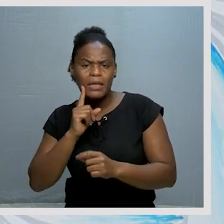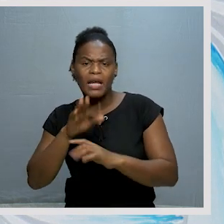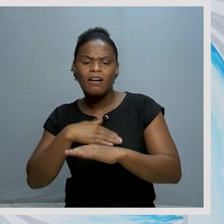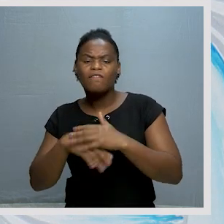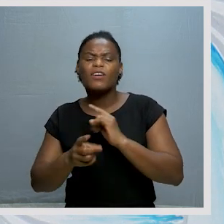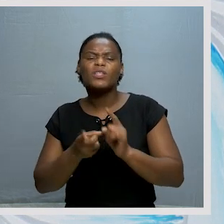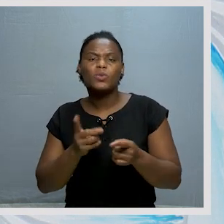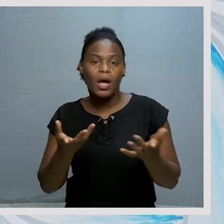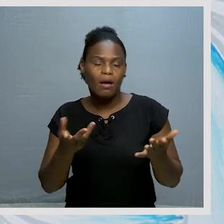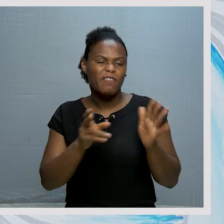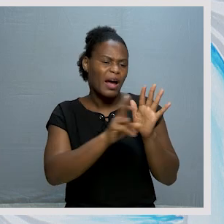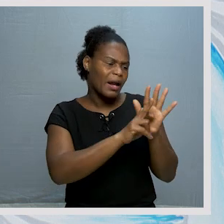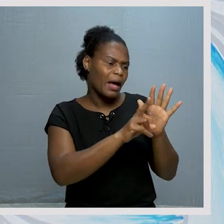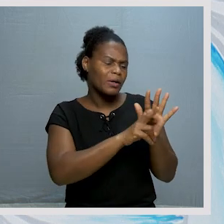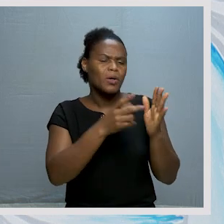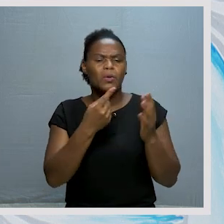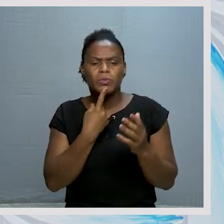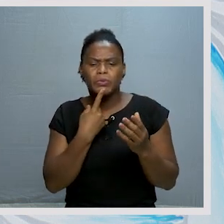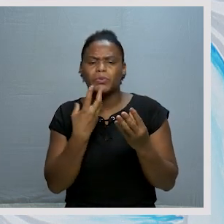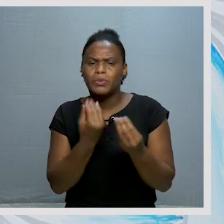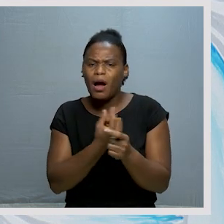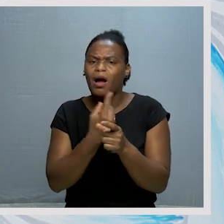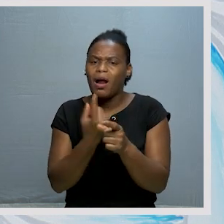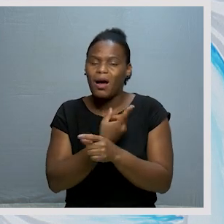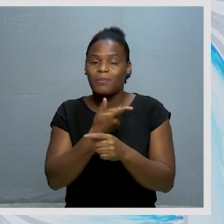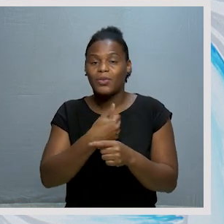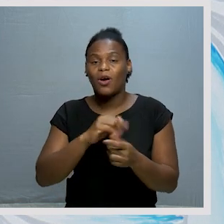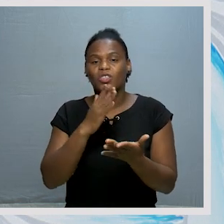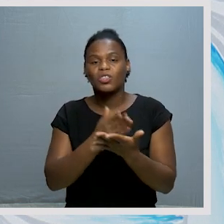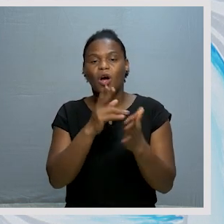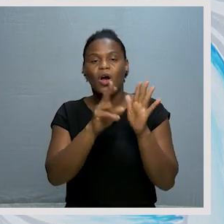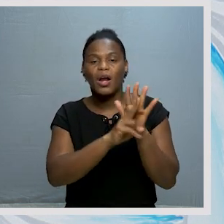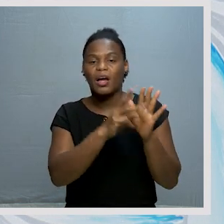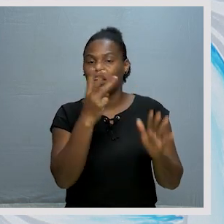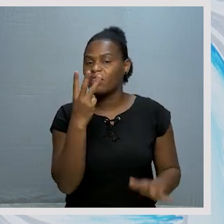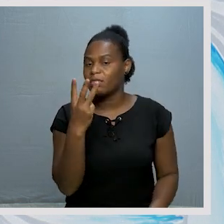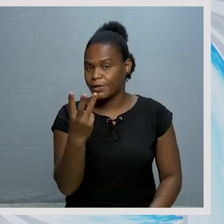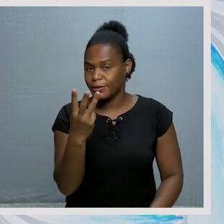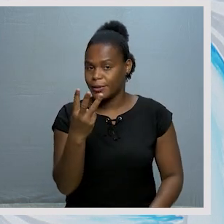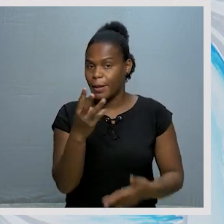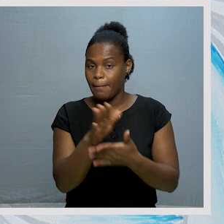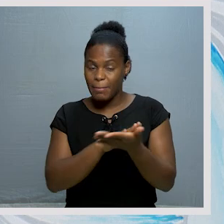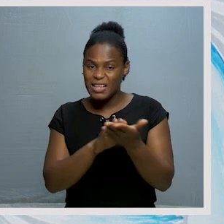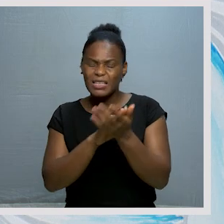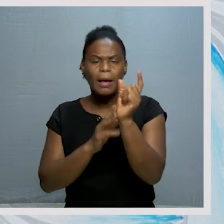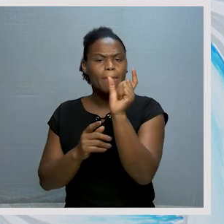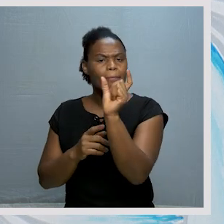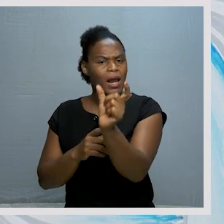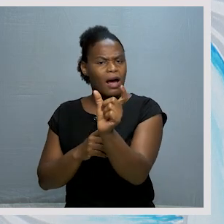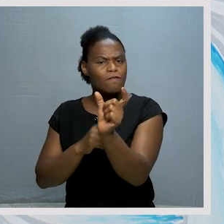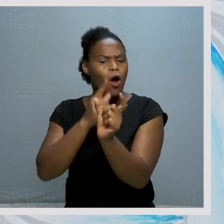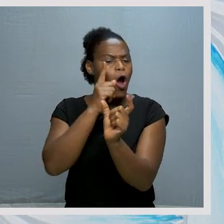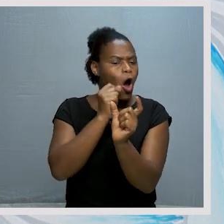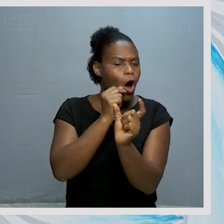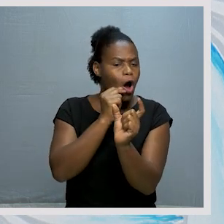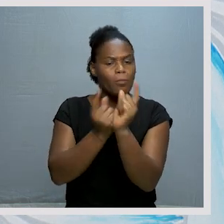vamos fazer? Há muitas regras, mas nós vamos, pelo menos, ficar com 3 regras básicas para a